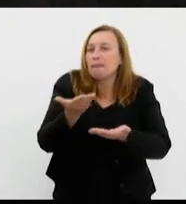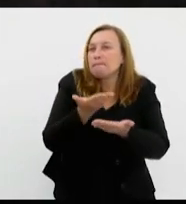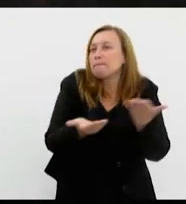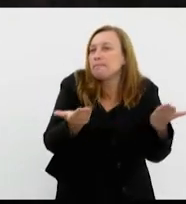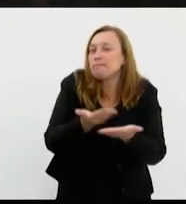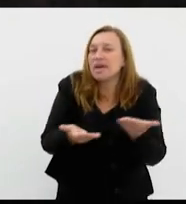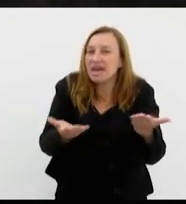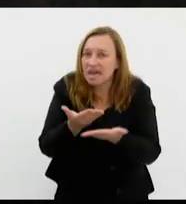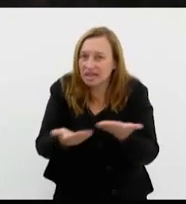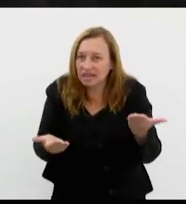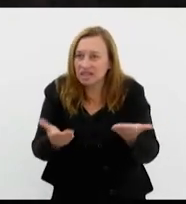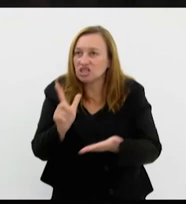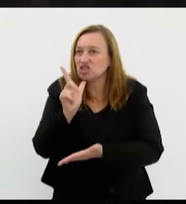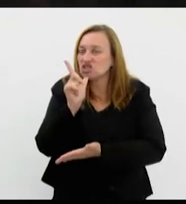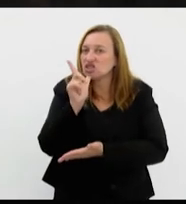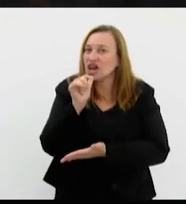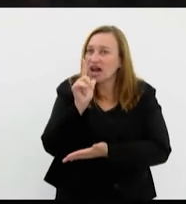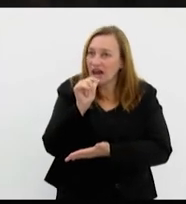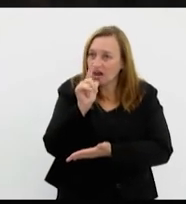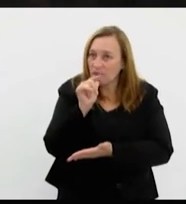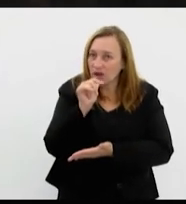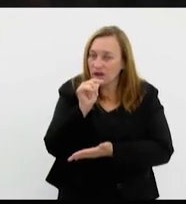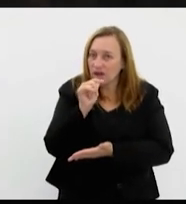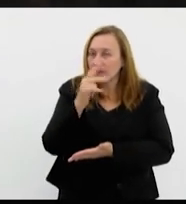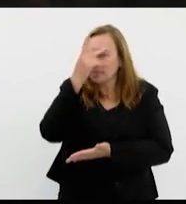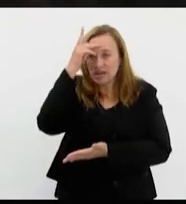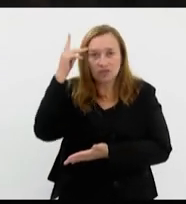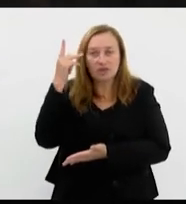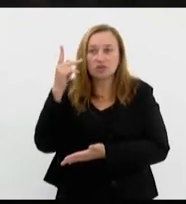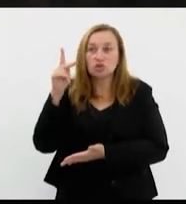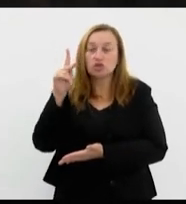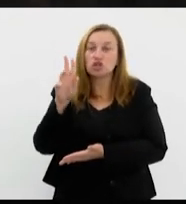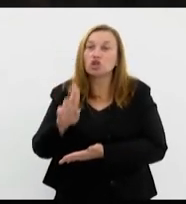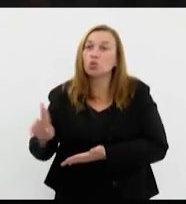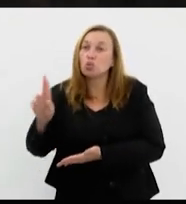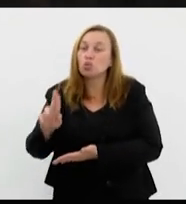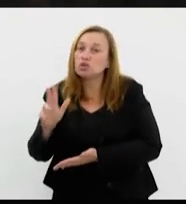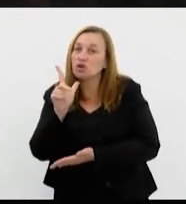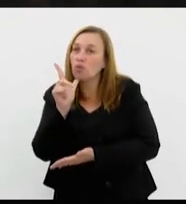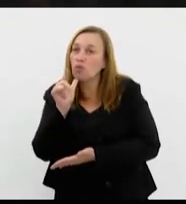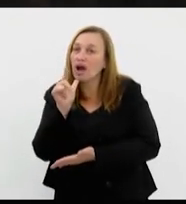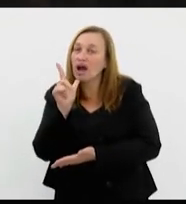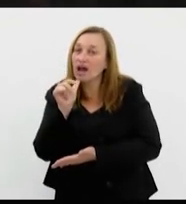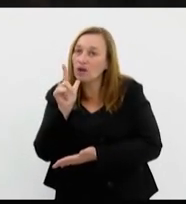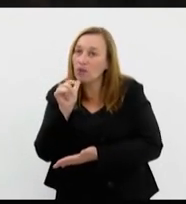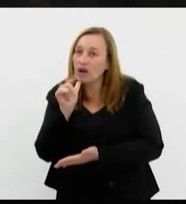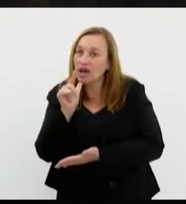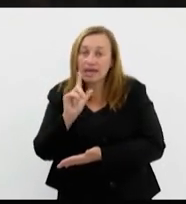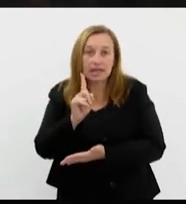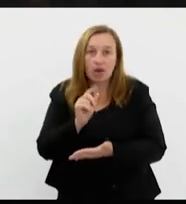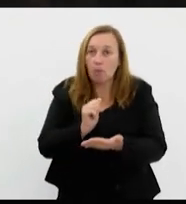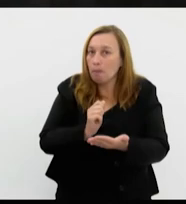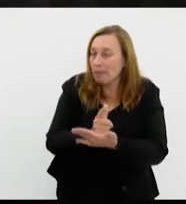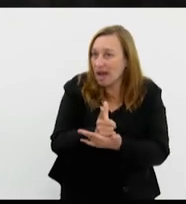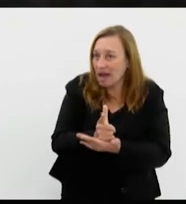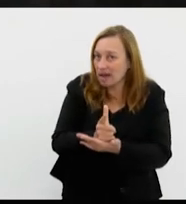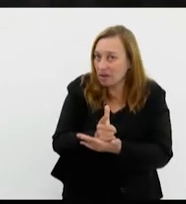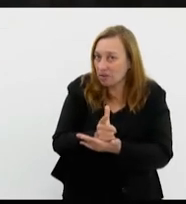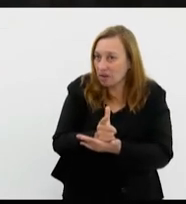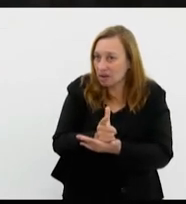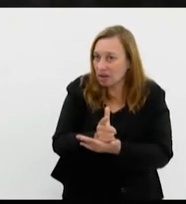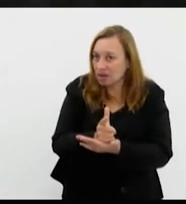por consumidores clandestinos, culpar que está com escassez de